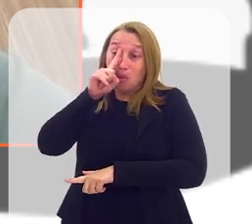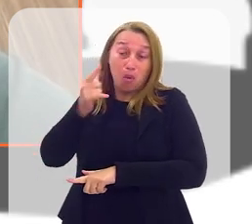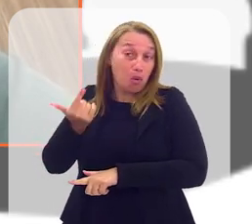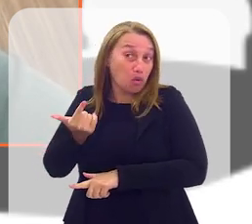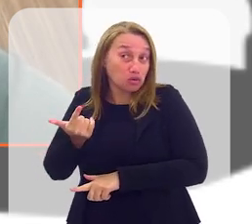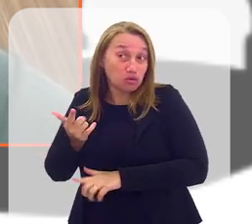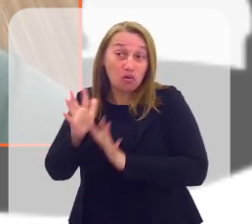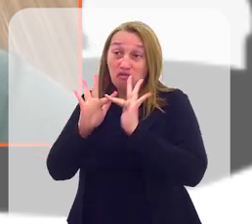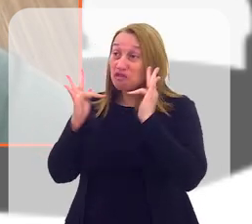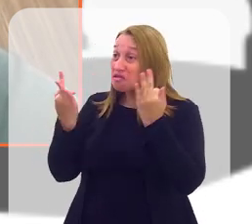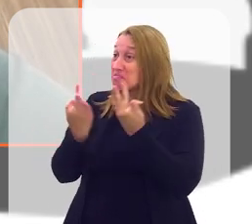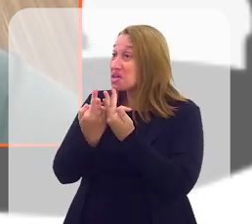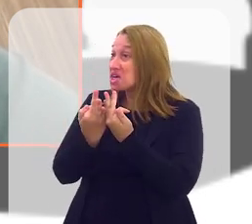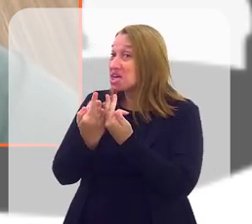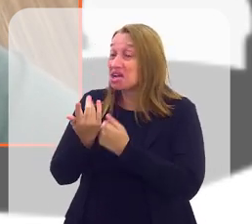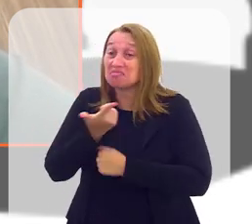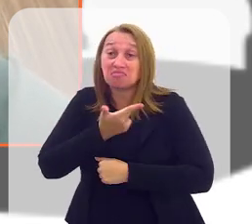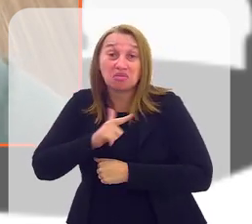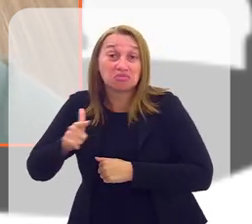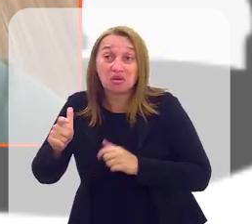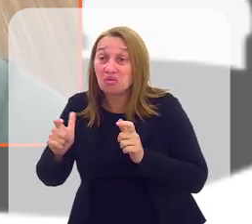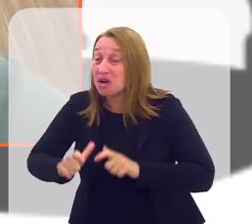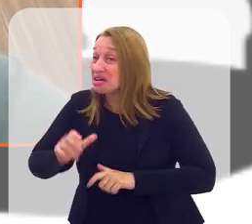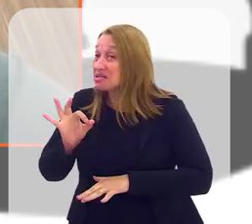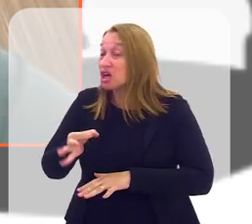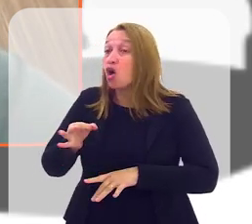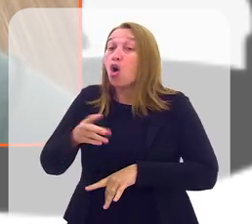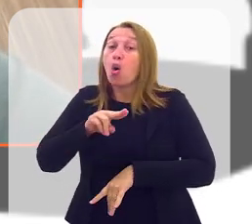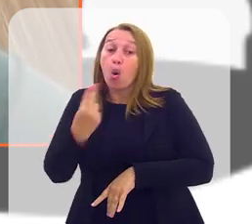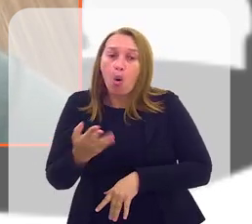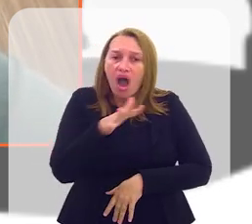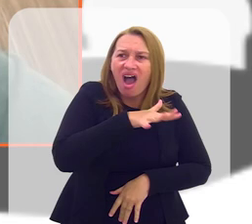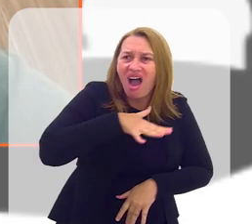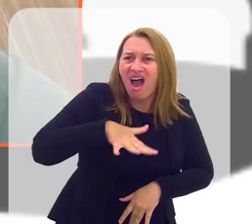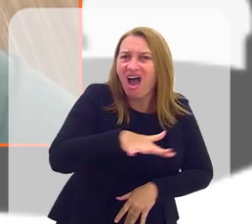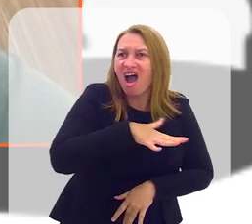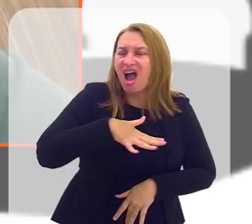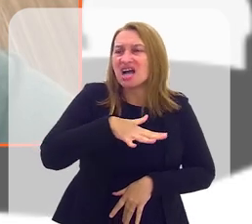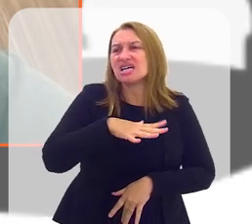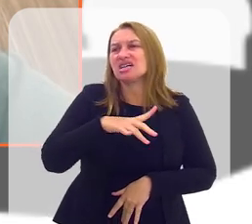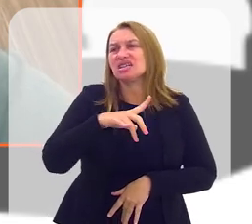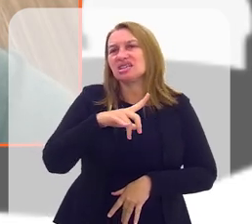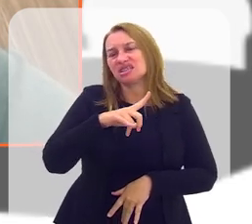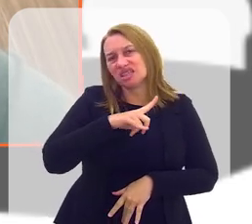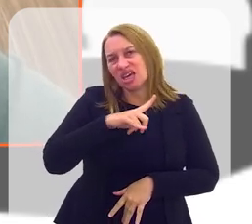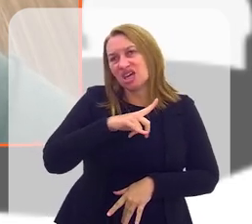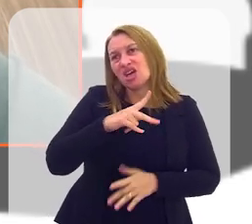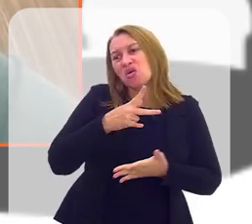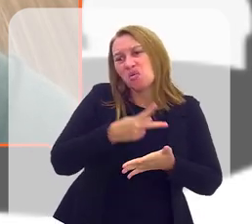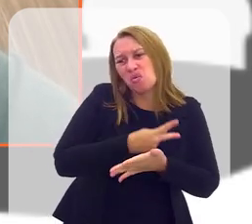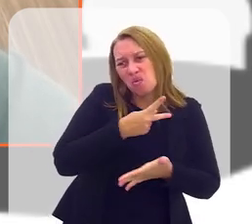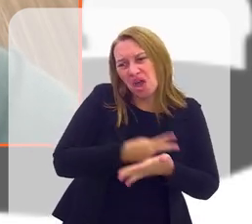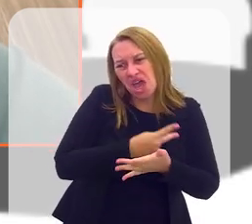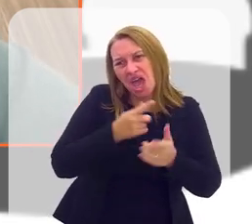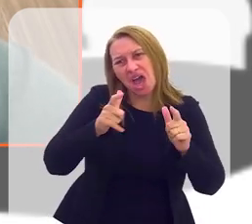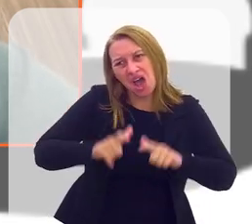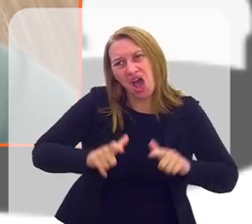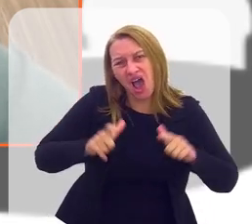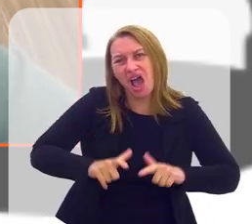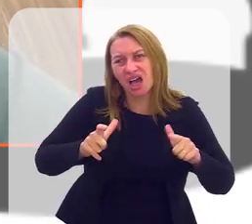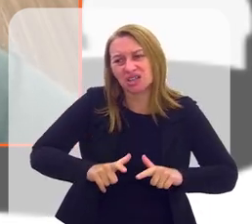não possuem a infraestrutura necessária, ou naquela área existe a ocupação irregular, ou